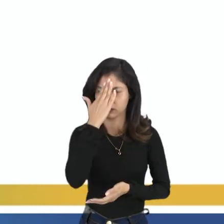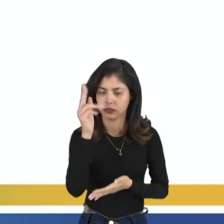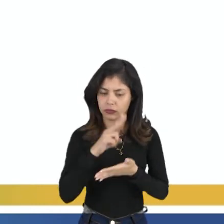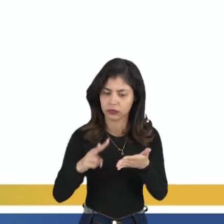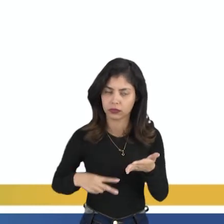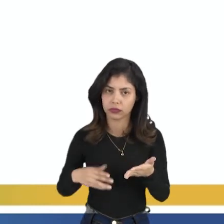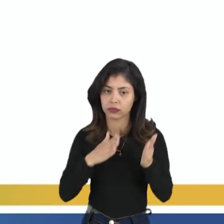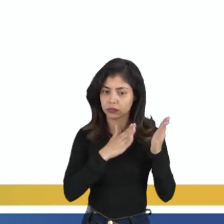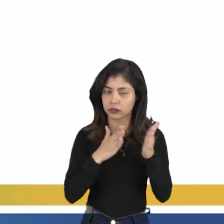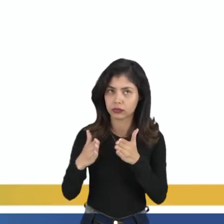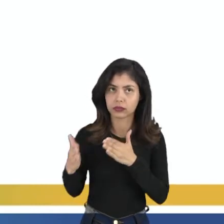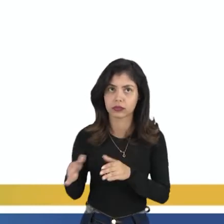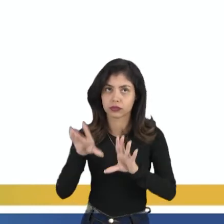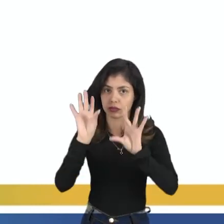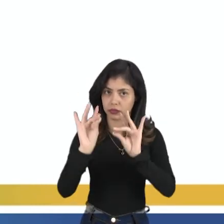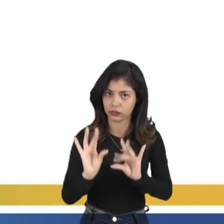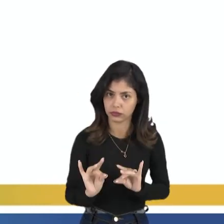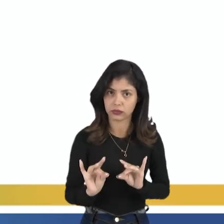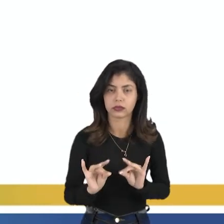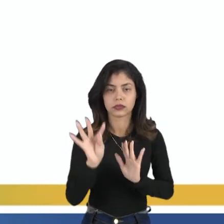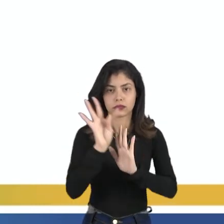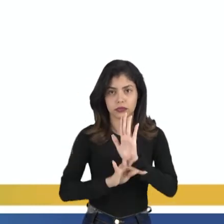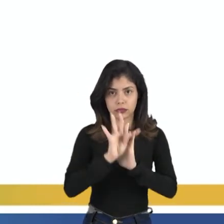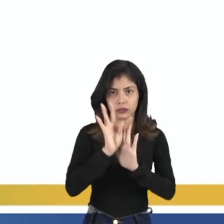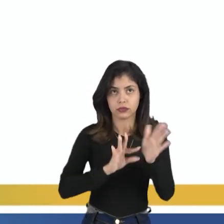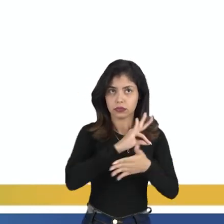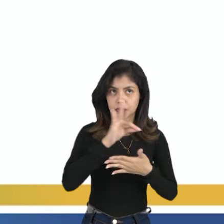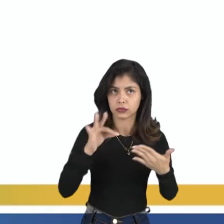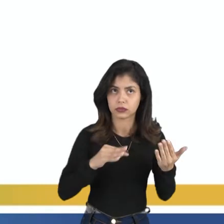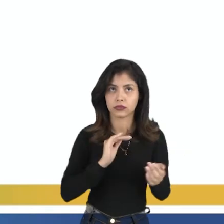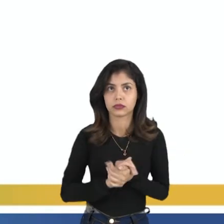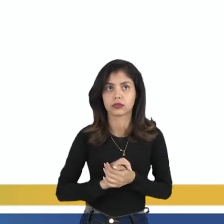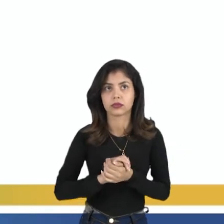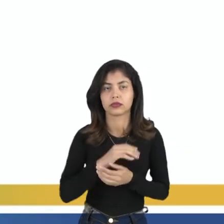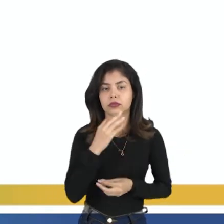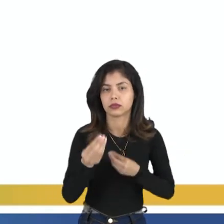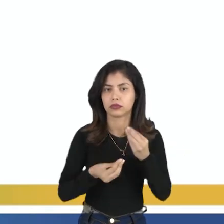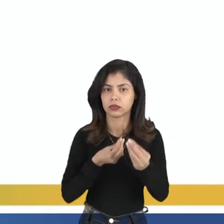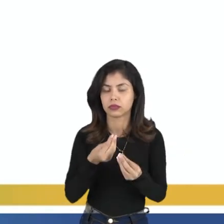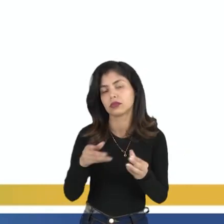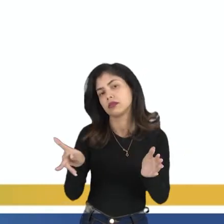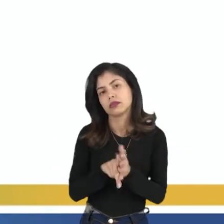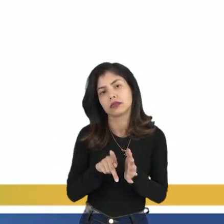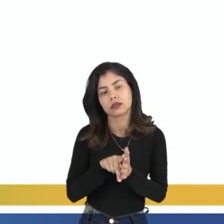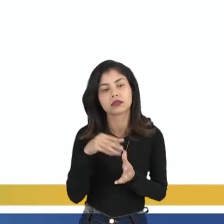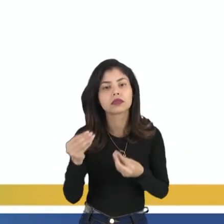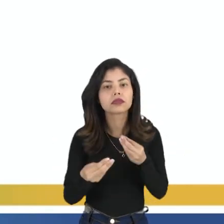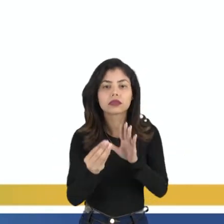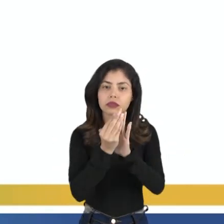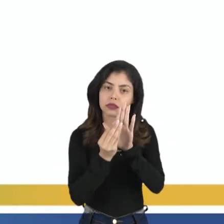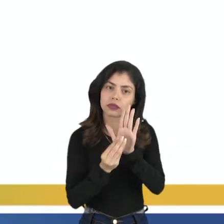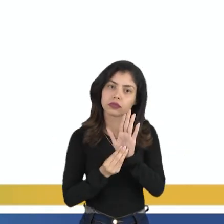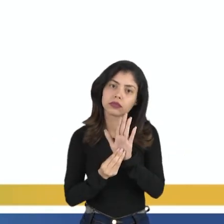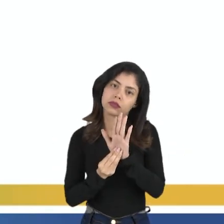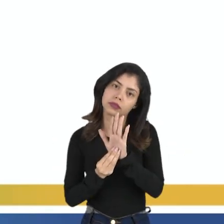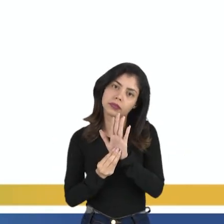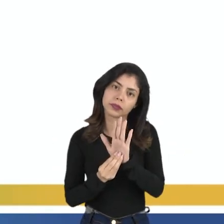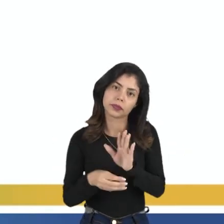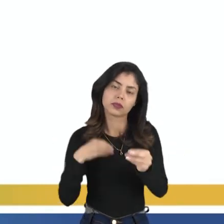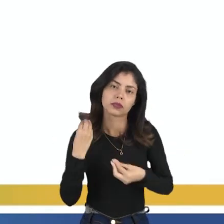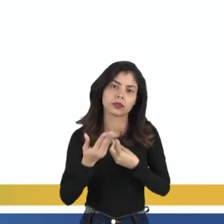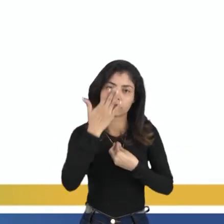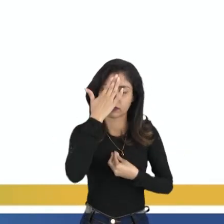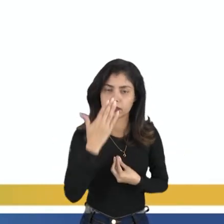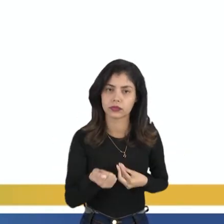fazer a leitura padrão de cada tipo de texto. Como leitura padrão, professora? Sim, como que eu